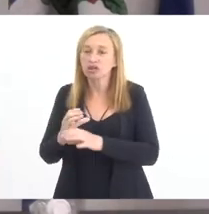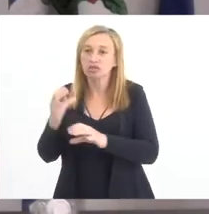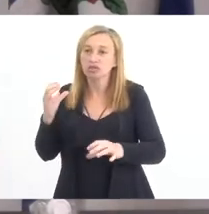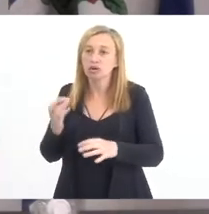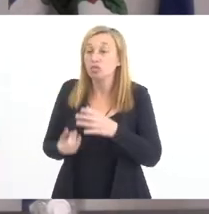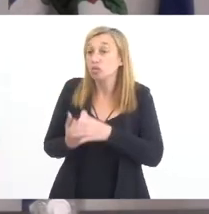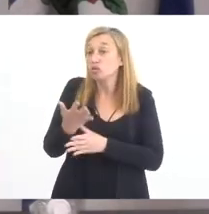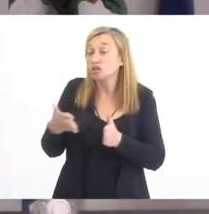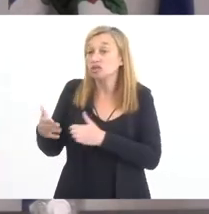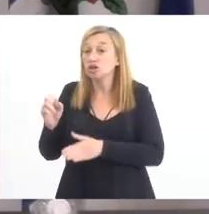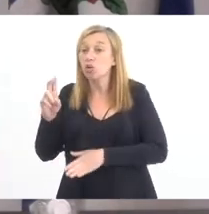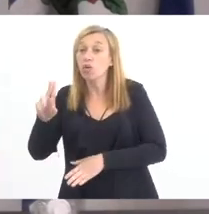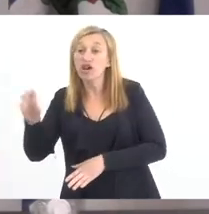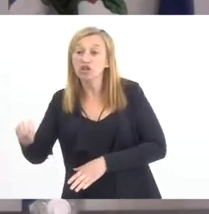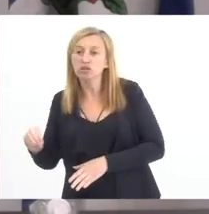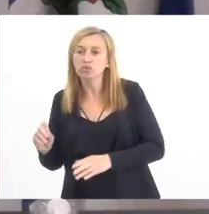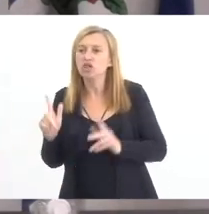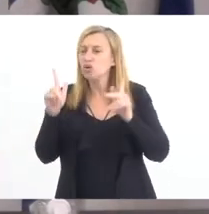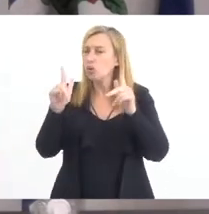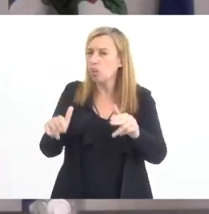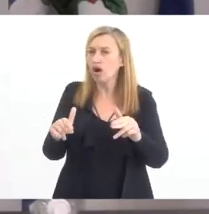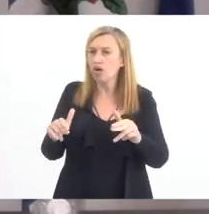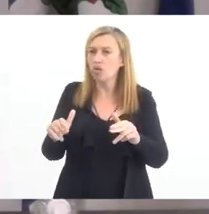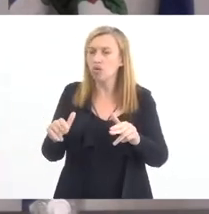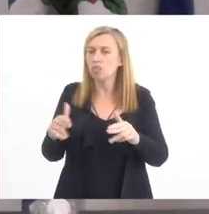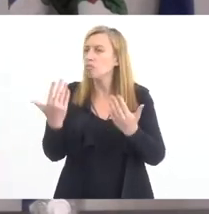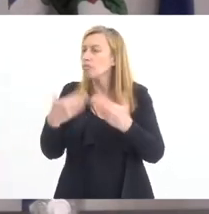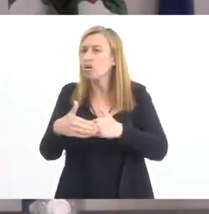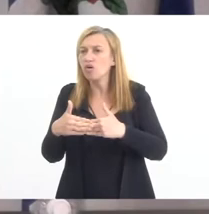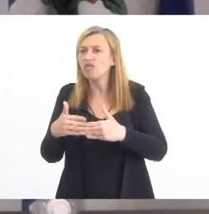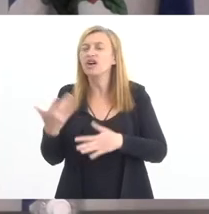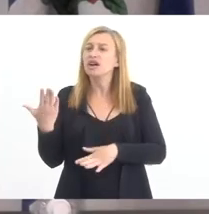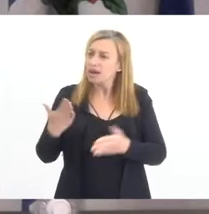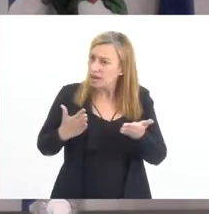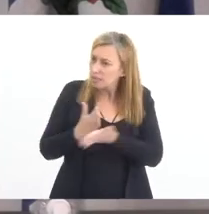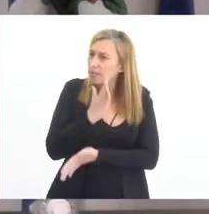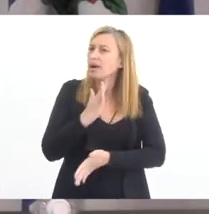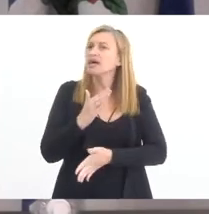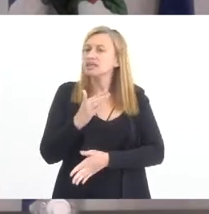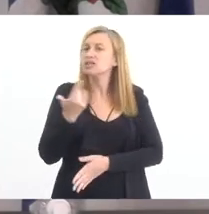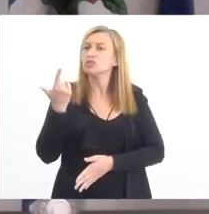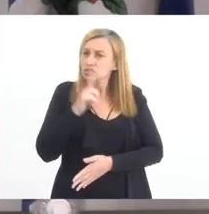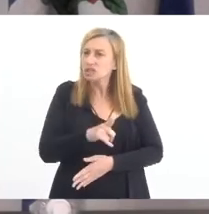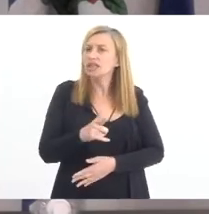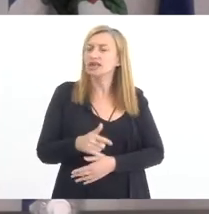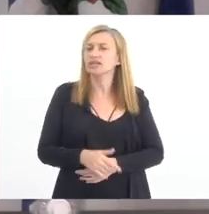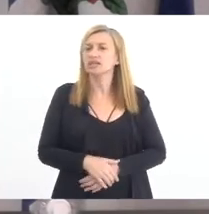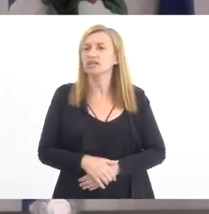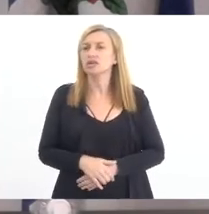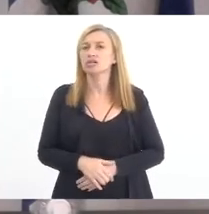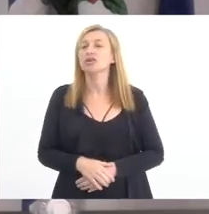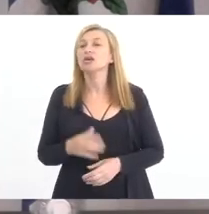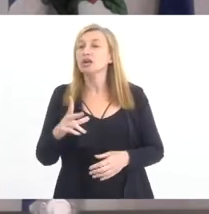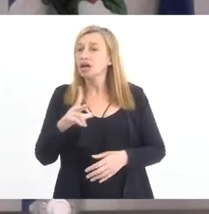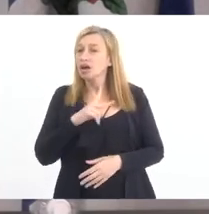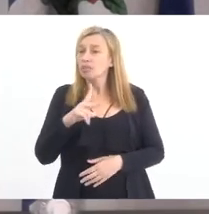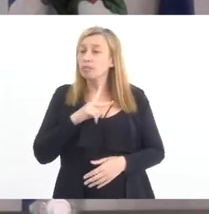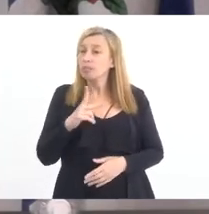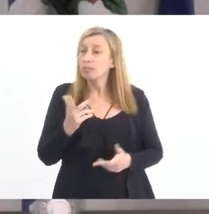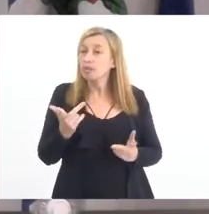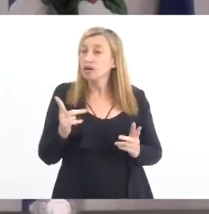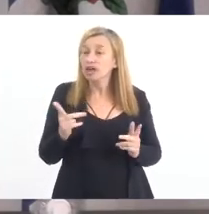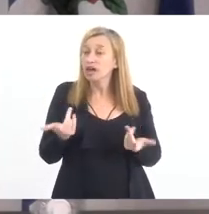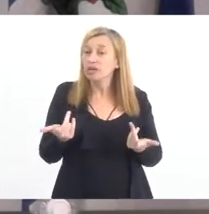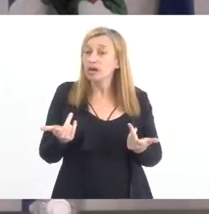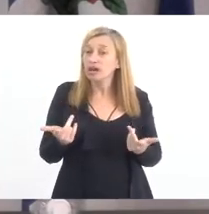UESO, faz o mesmo vestibular. E passa, sempre passou e vai continuar passando. Porque a prova é exatamente a